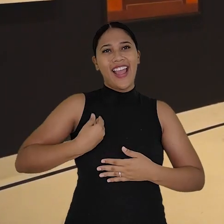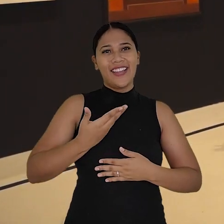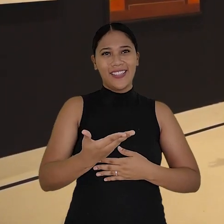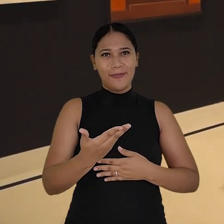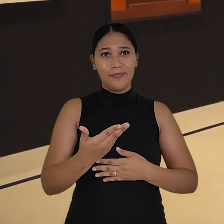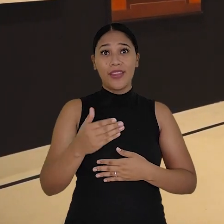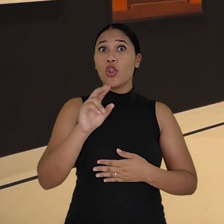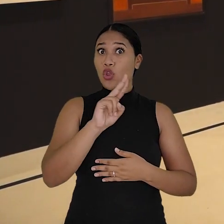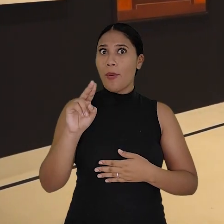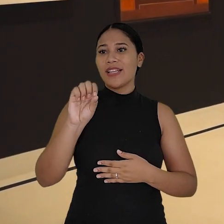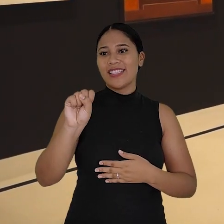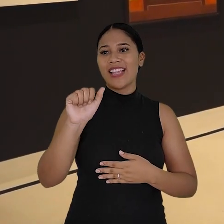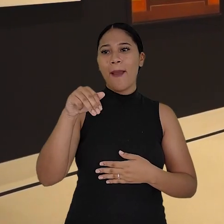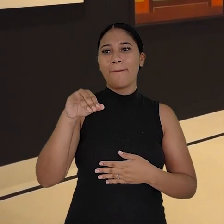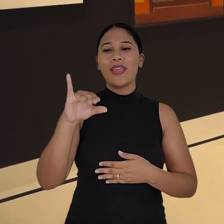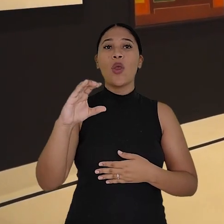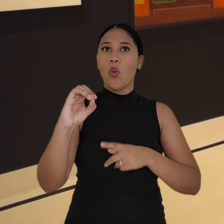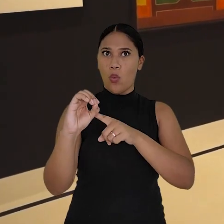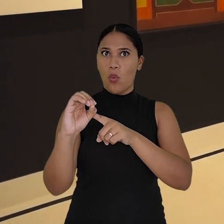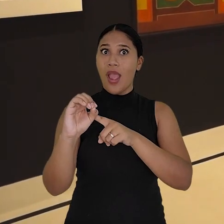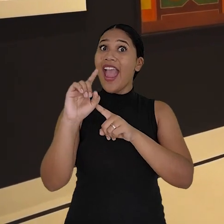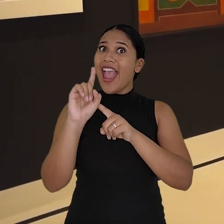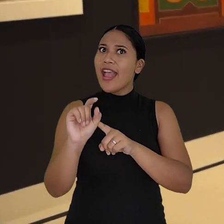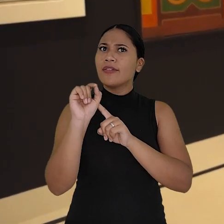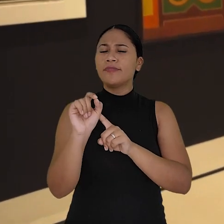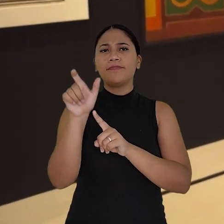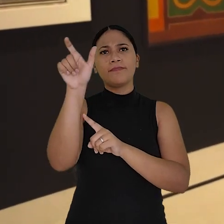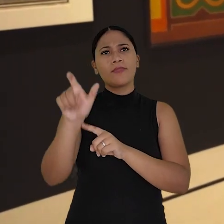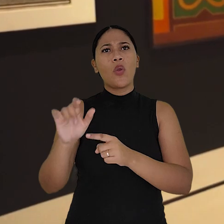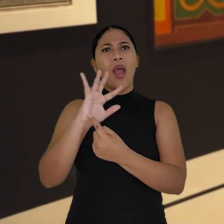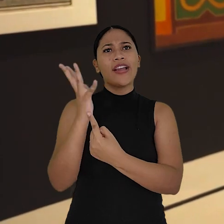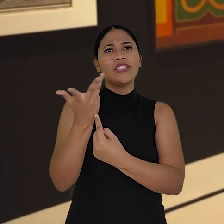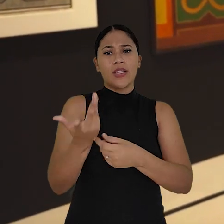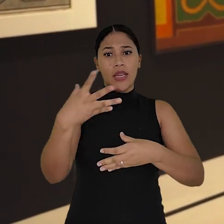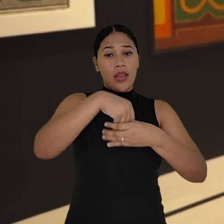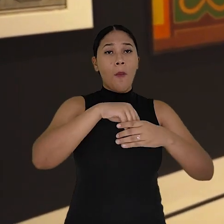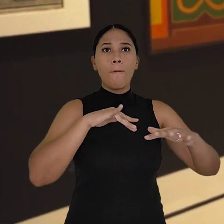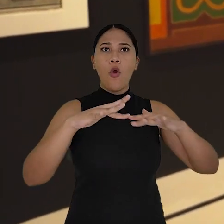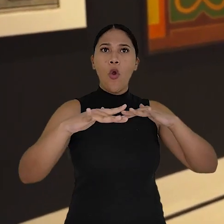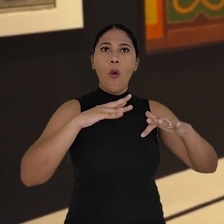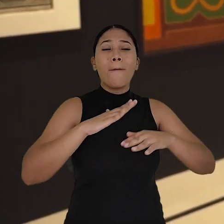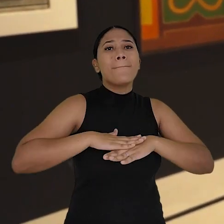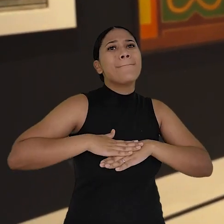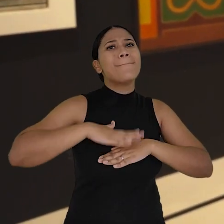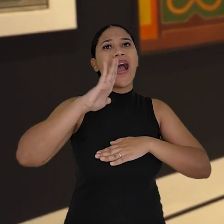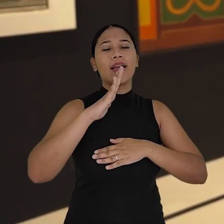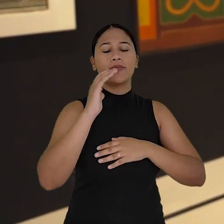aqui. O Samico é, sem dúvida, o artista do movimento armorial que